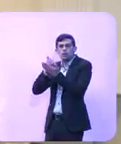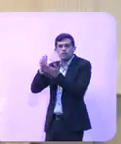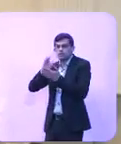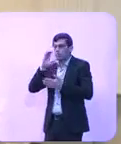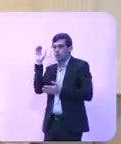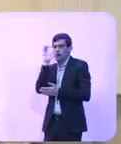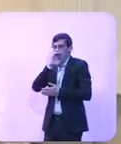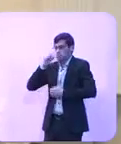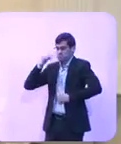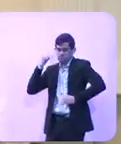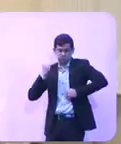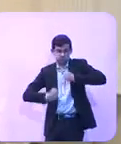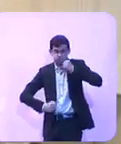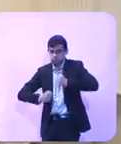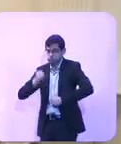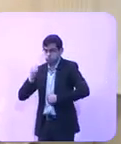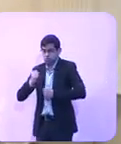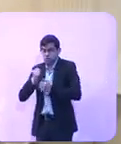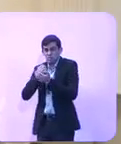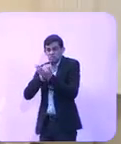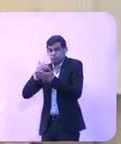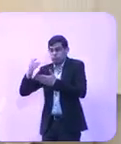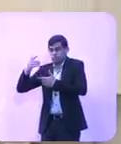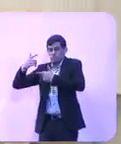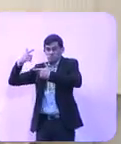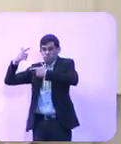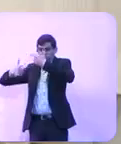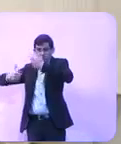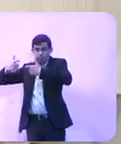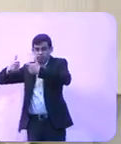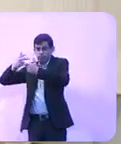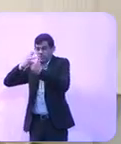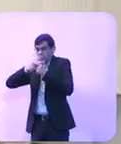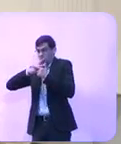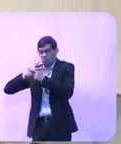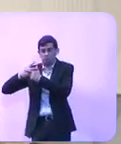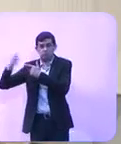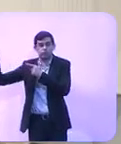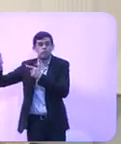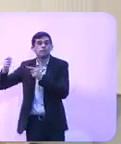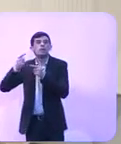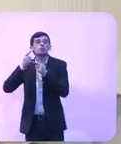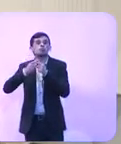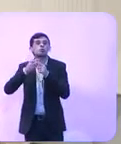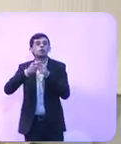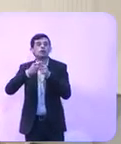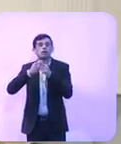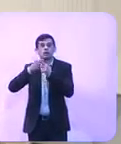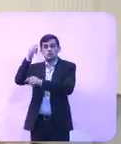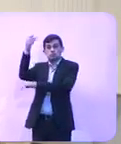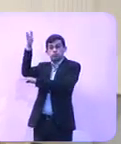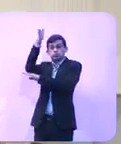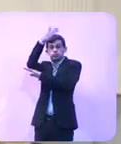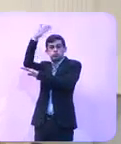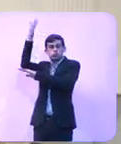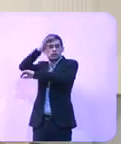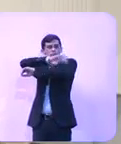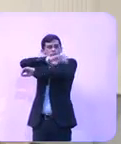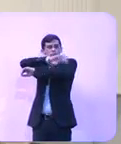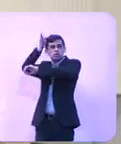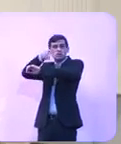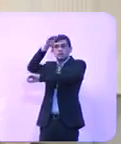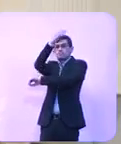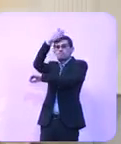correm naquela direção. E a batalha é ganha por causa da bandeira que foi flamulada no alto da